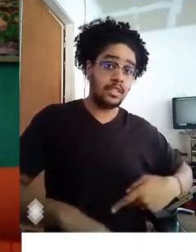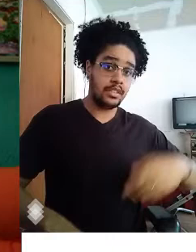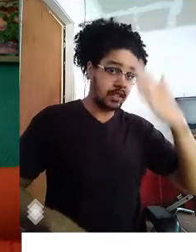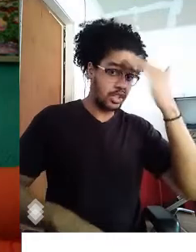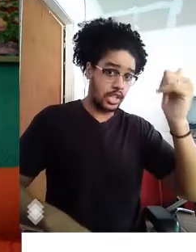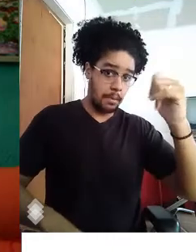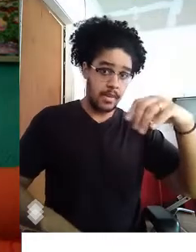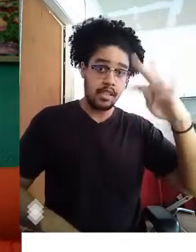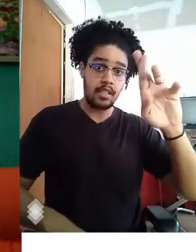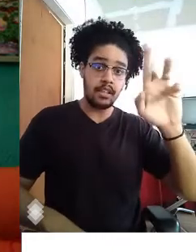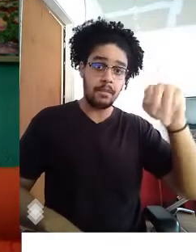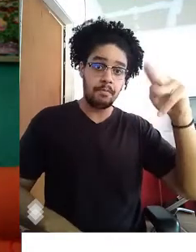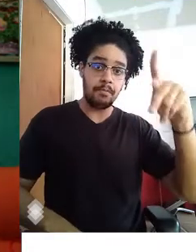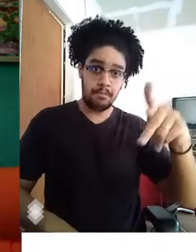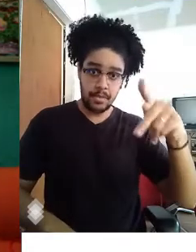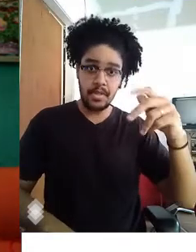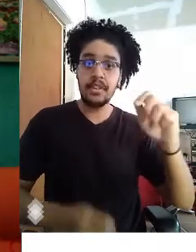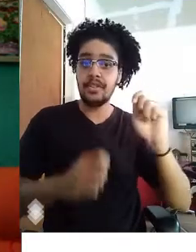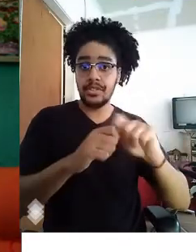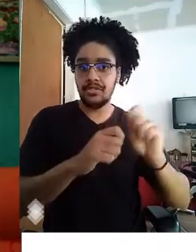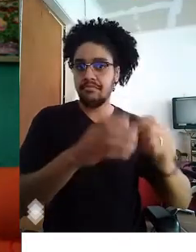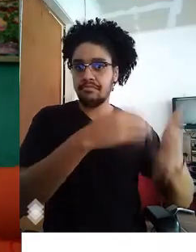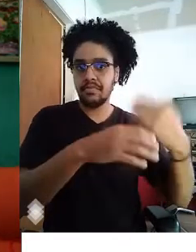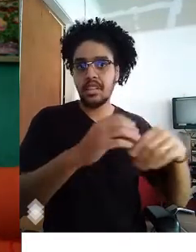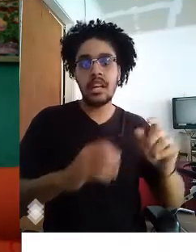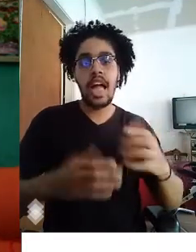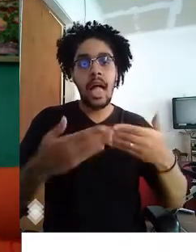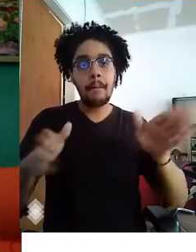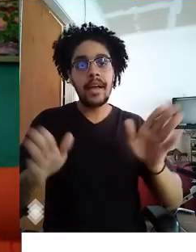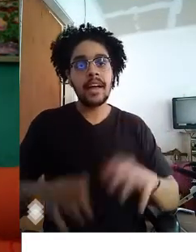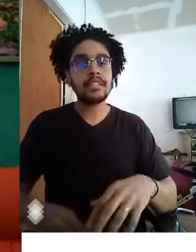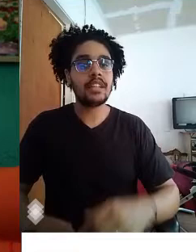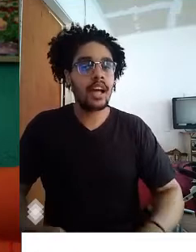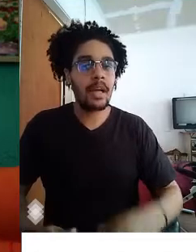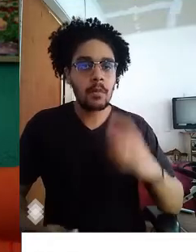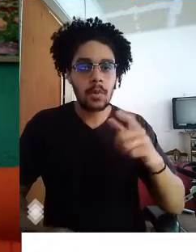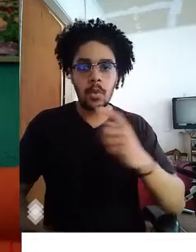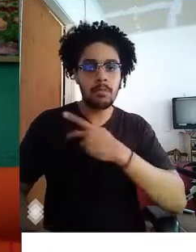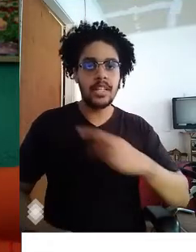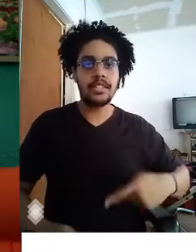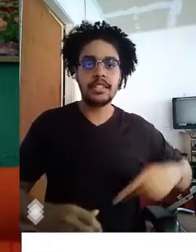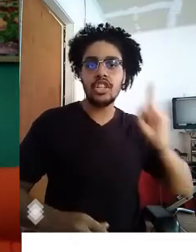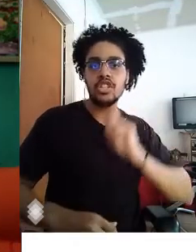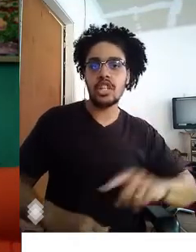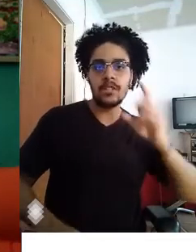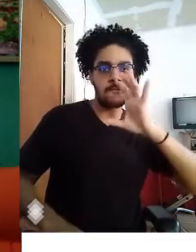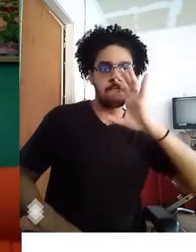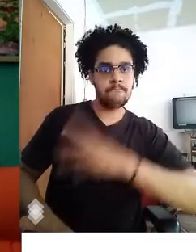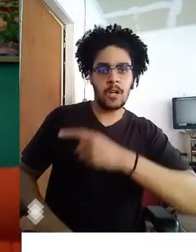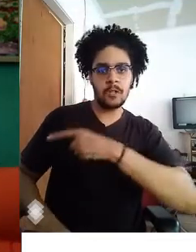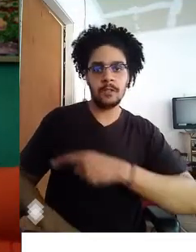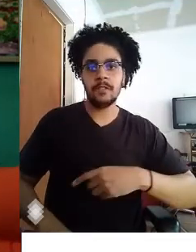com notoriedade na China. Está aberta, né, a temporada para o Trump atacar, e agora eu vou passar